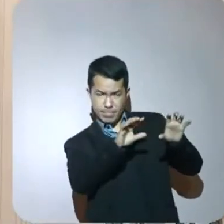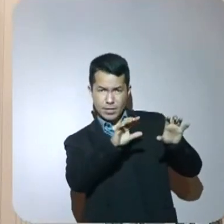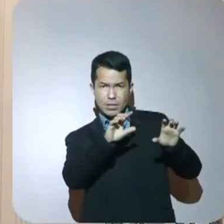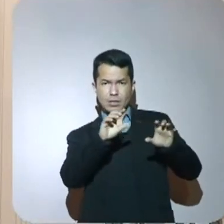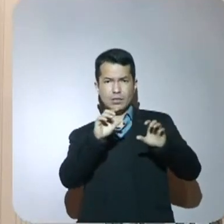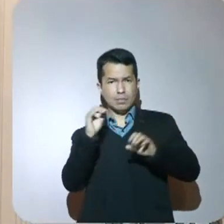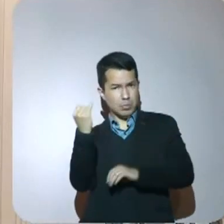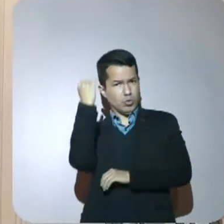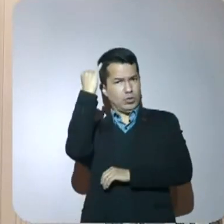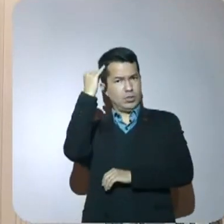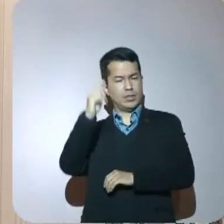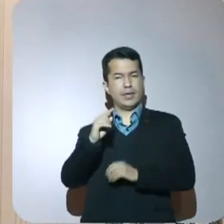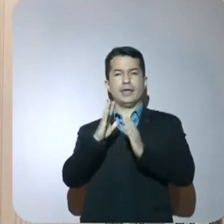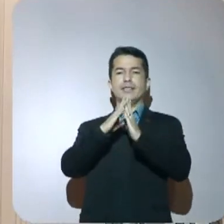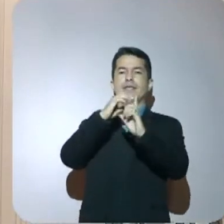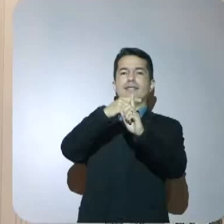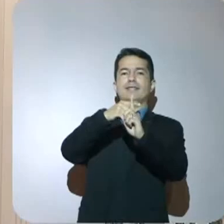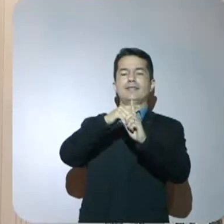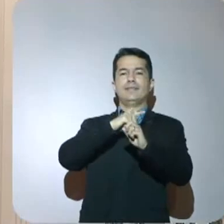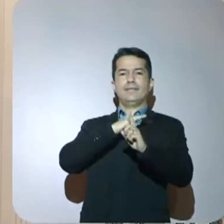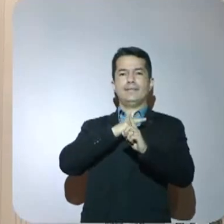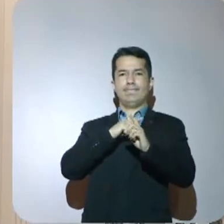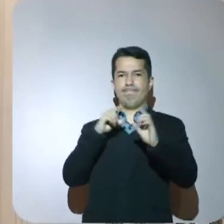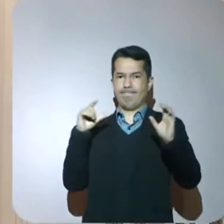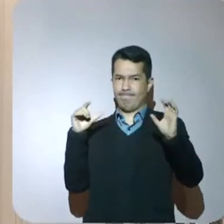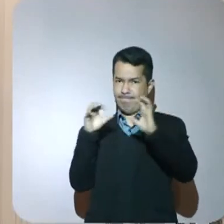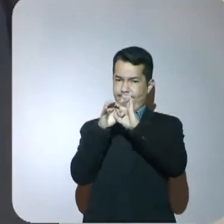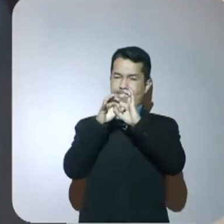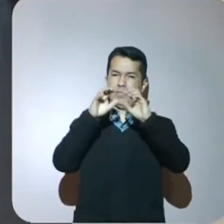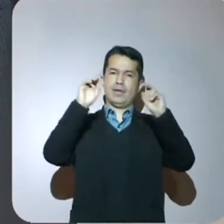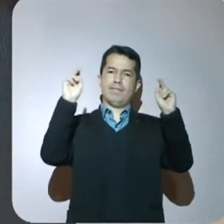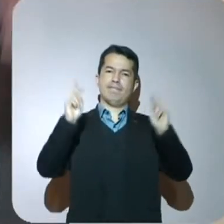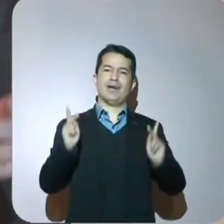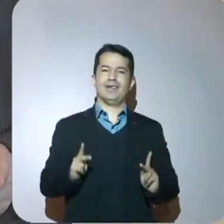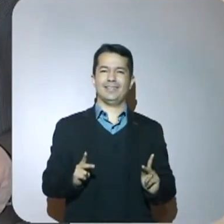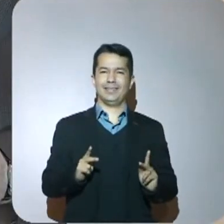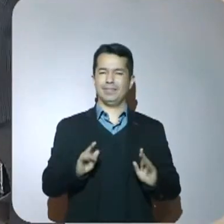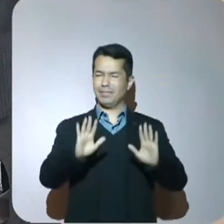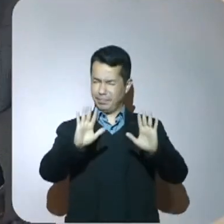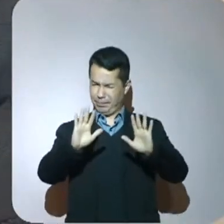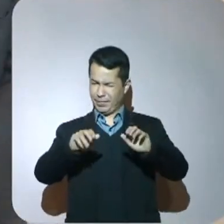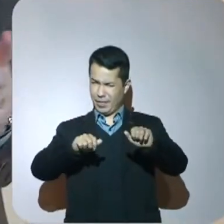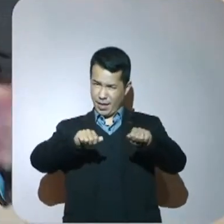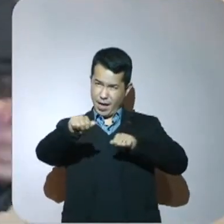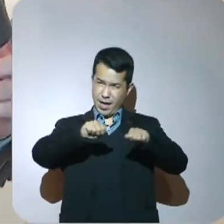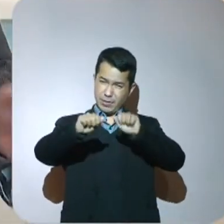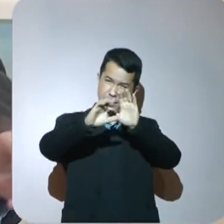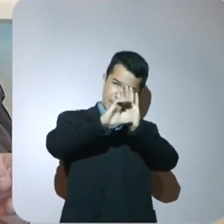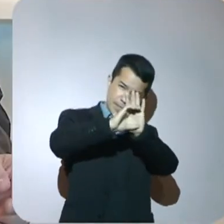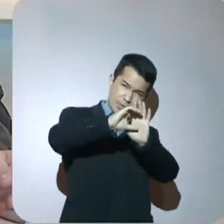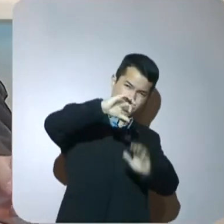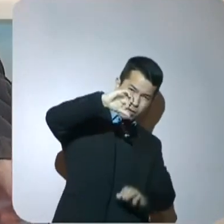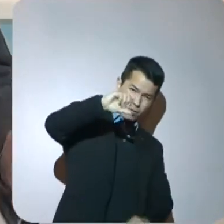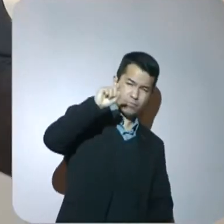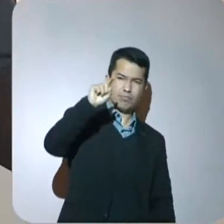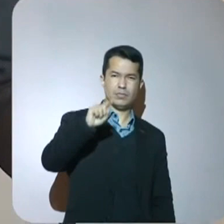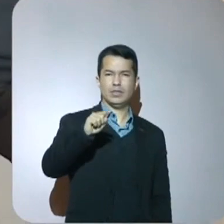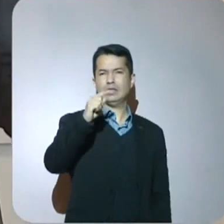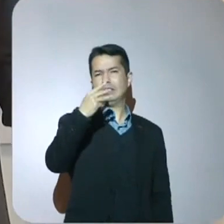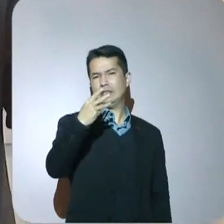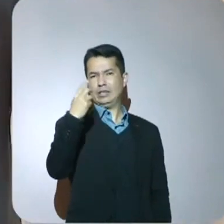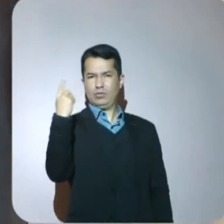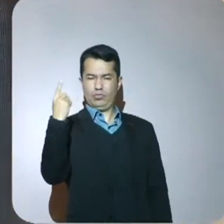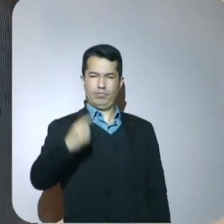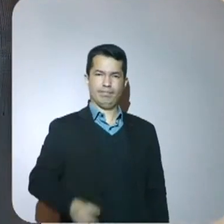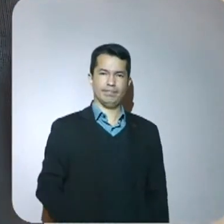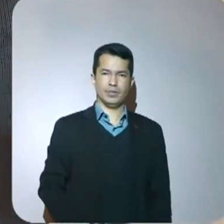paz. Olha só o que a Bíblia diz em Atos 9:31. Em toda a região da Judéia, Galiléia e Samaria, a